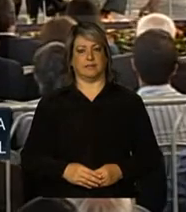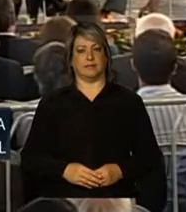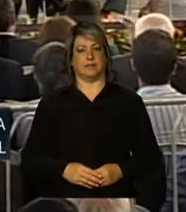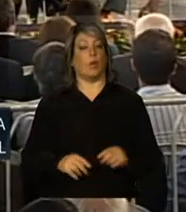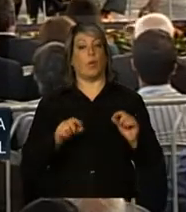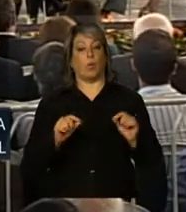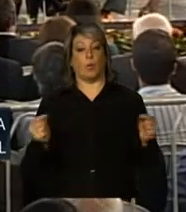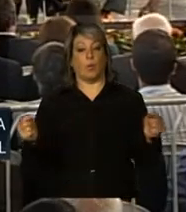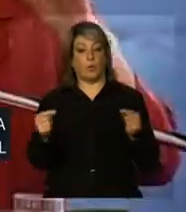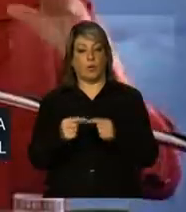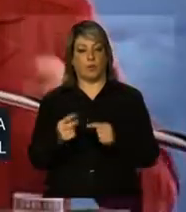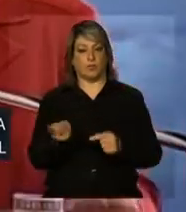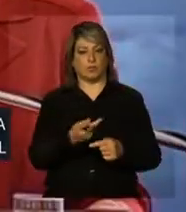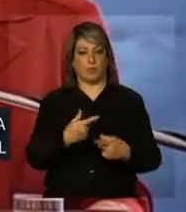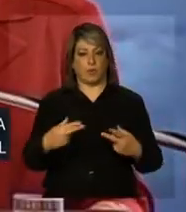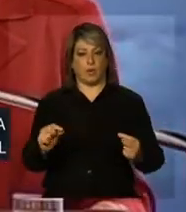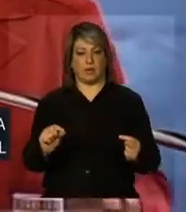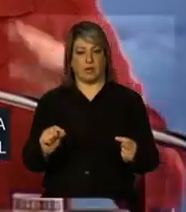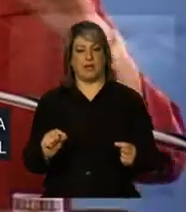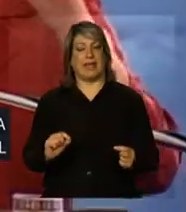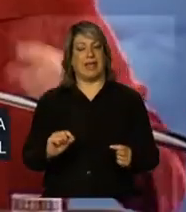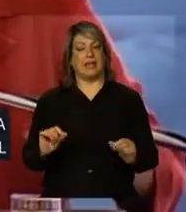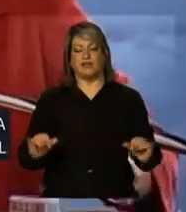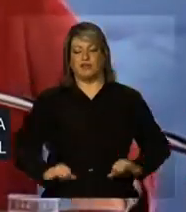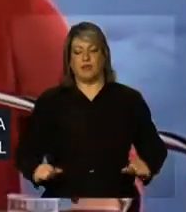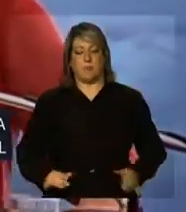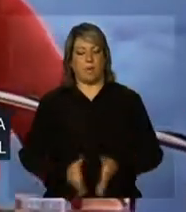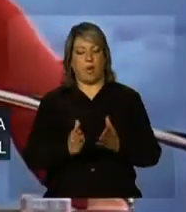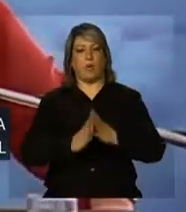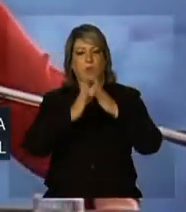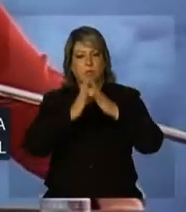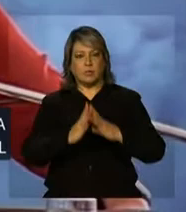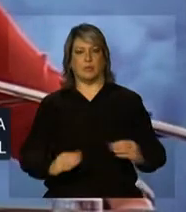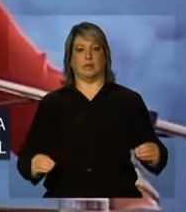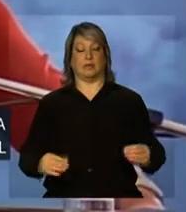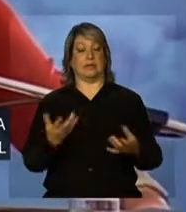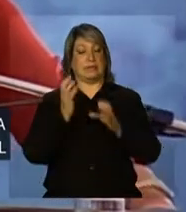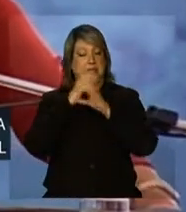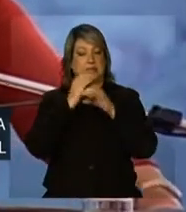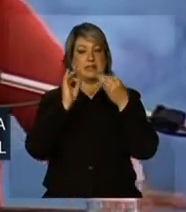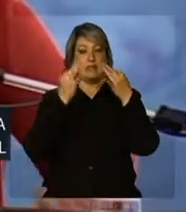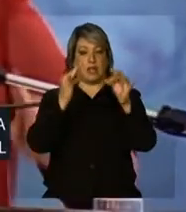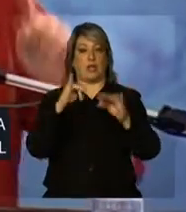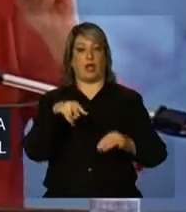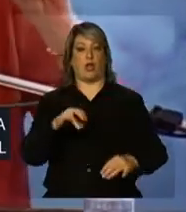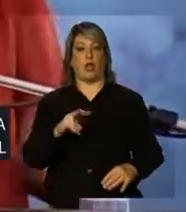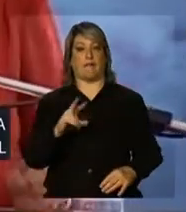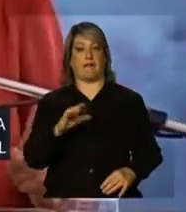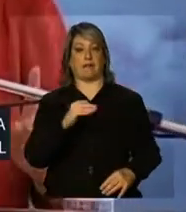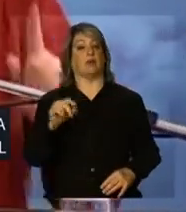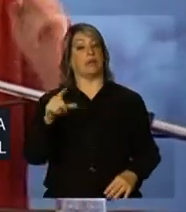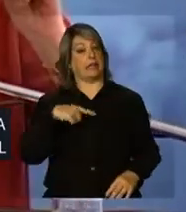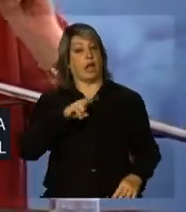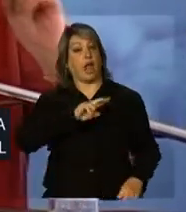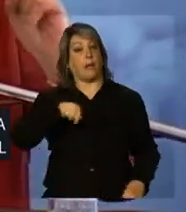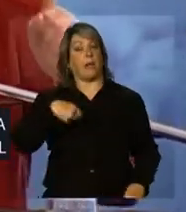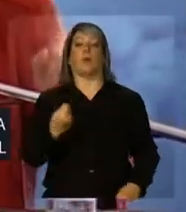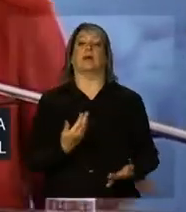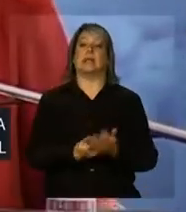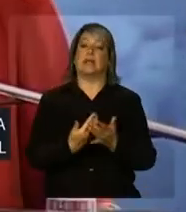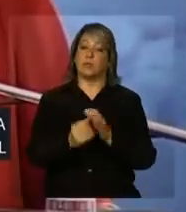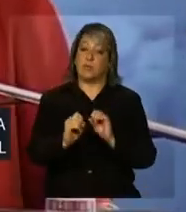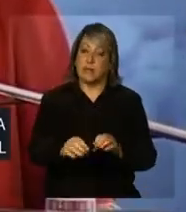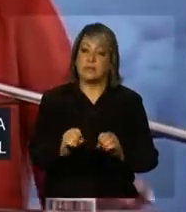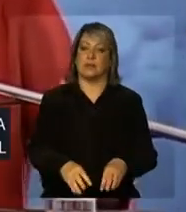é o que liga a saída pobreza é bom Ciência Tecnologia e inovação tem nono a